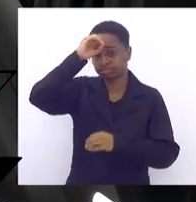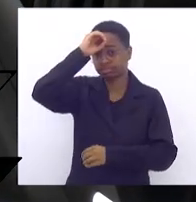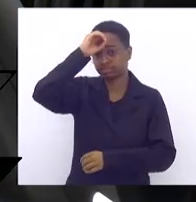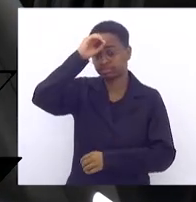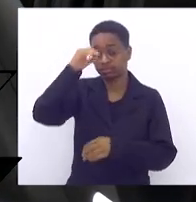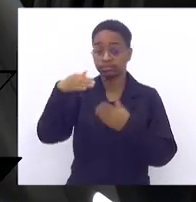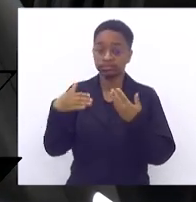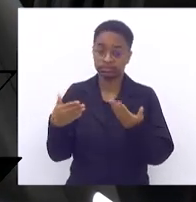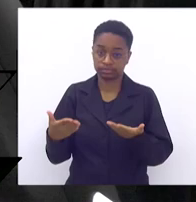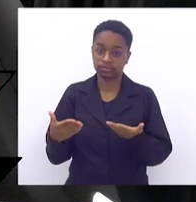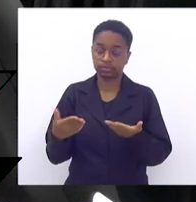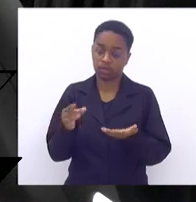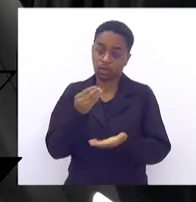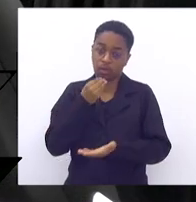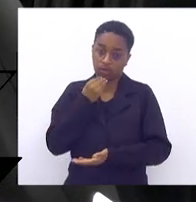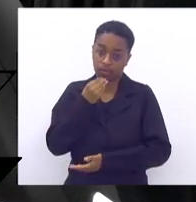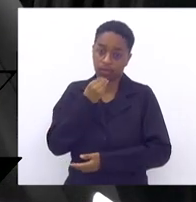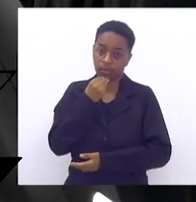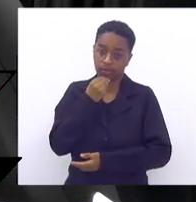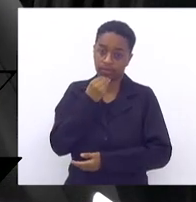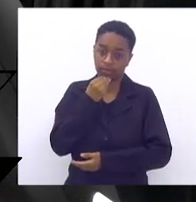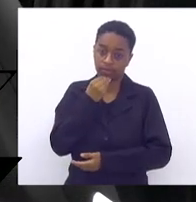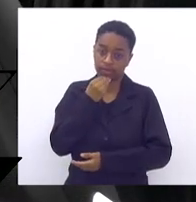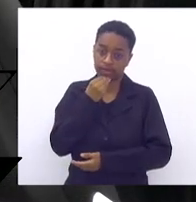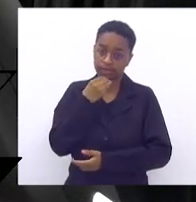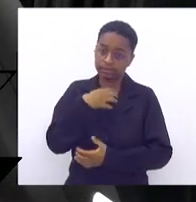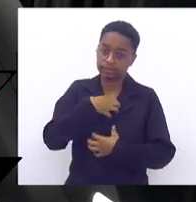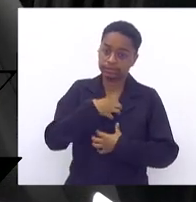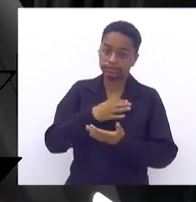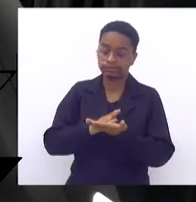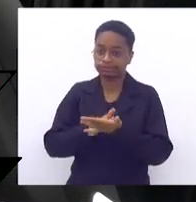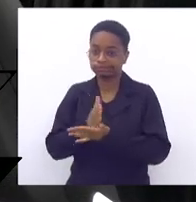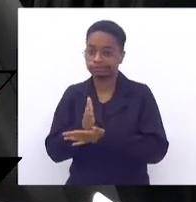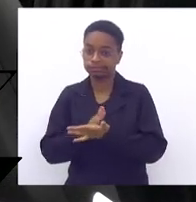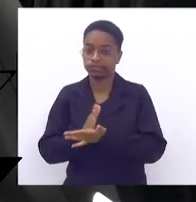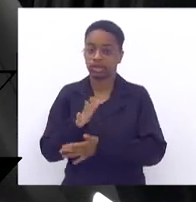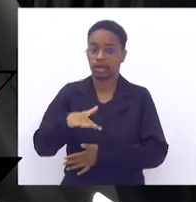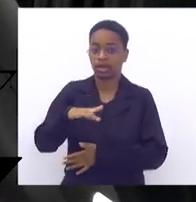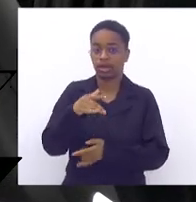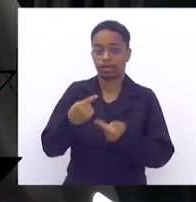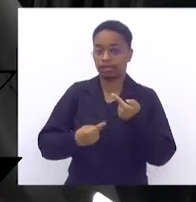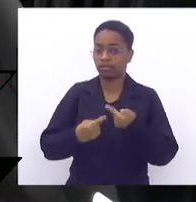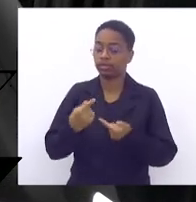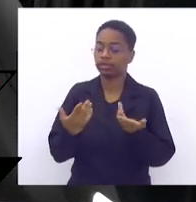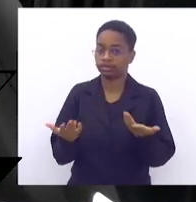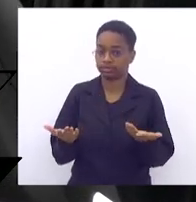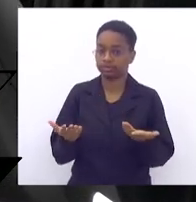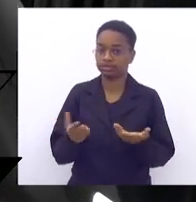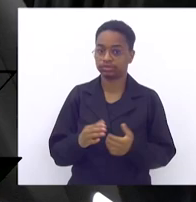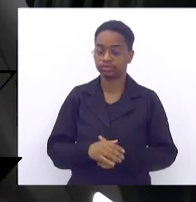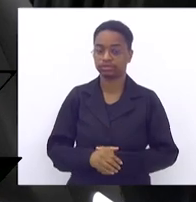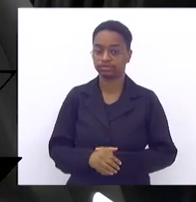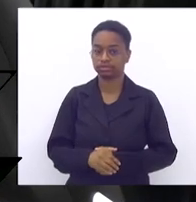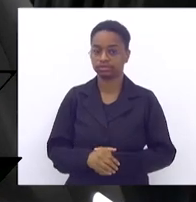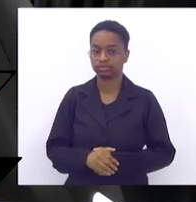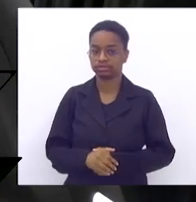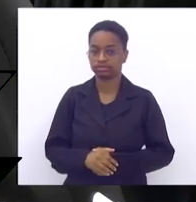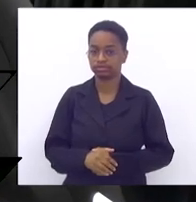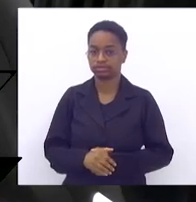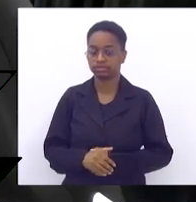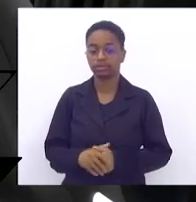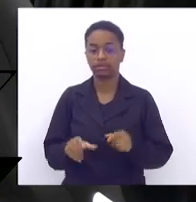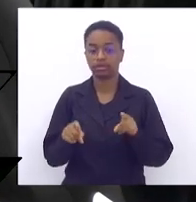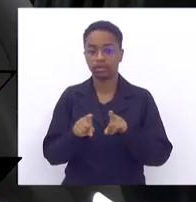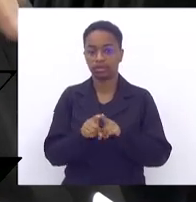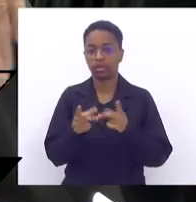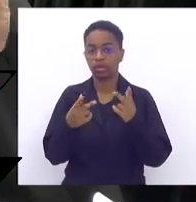isso gera, evidentemente, um mal-estar político, etc., etc., né? E gera exatamente aquilo